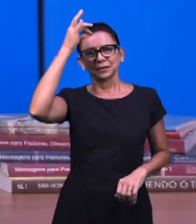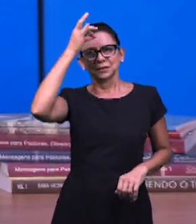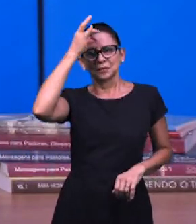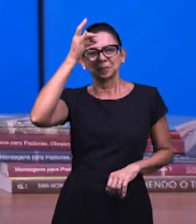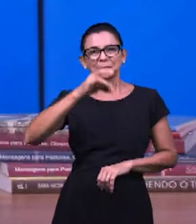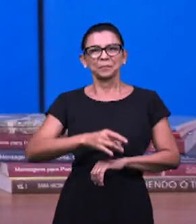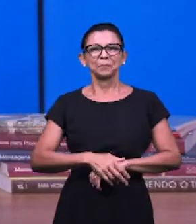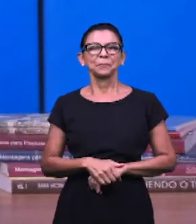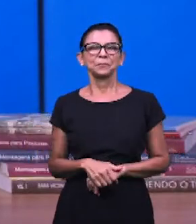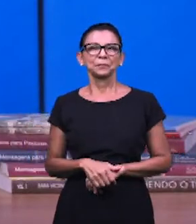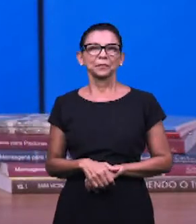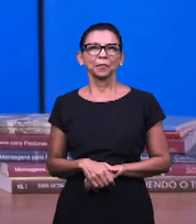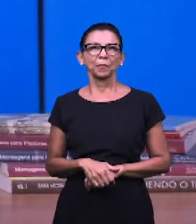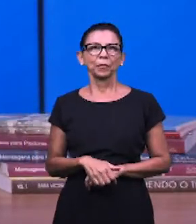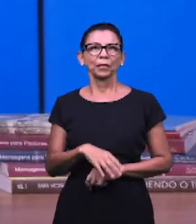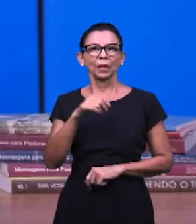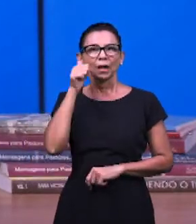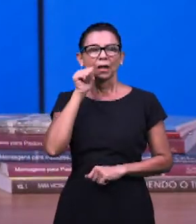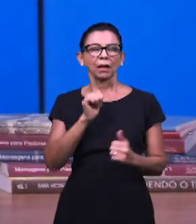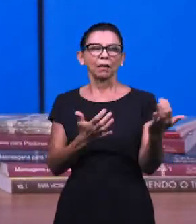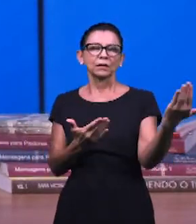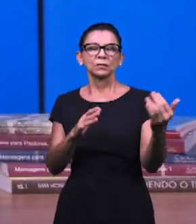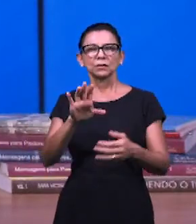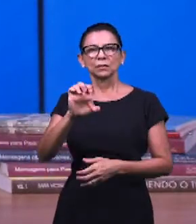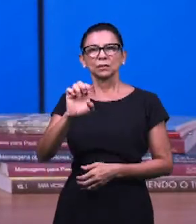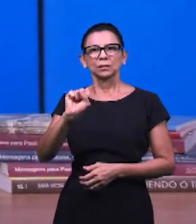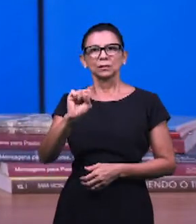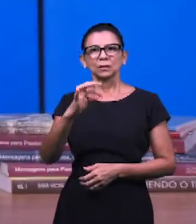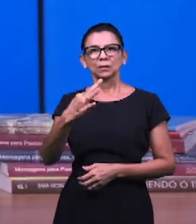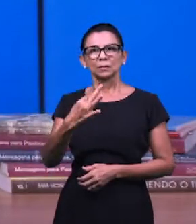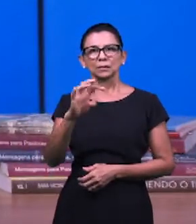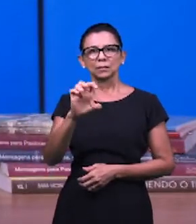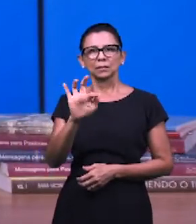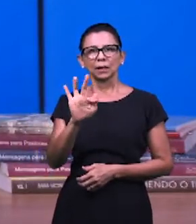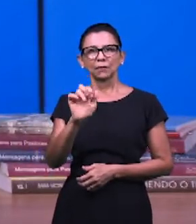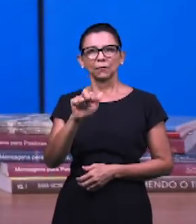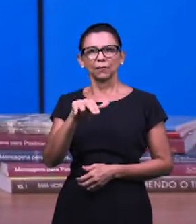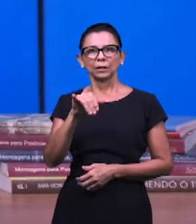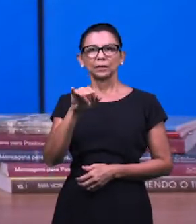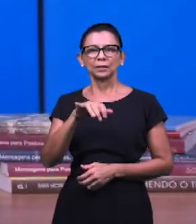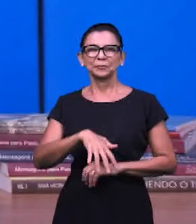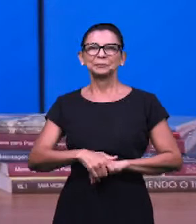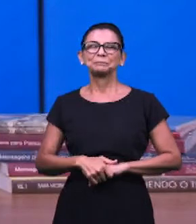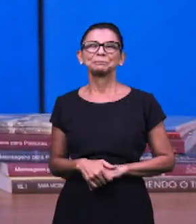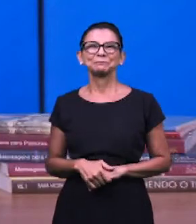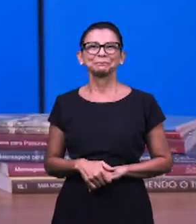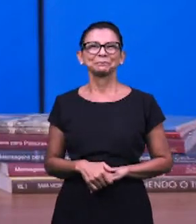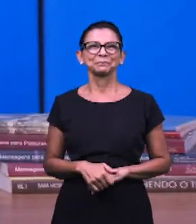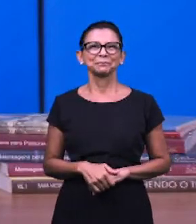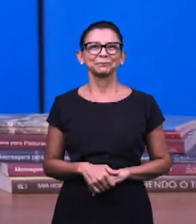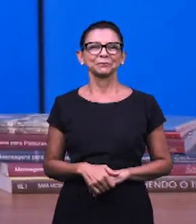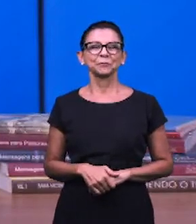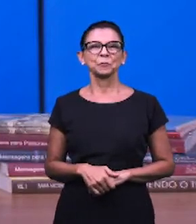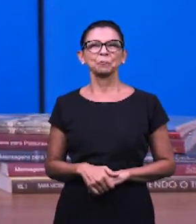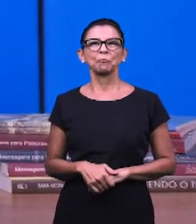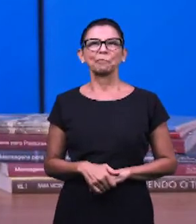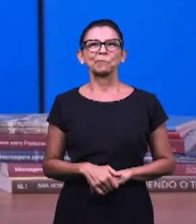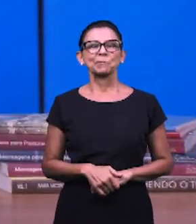resposta é a jovem Stephanie. A Stephanie é do grupo de jovens de uma das nossas igrejas em Cachoeiro de